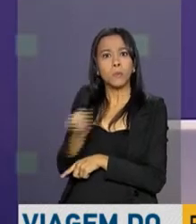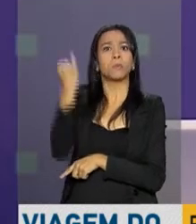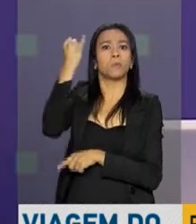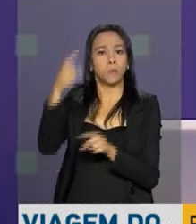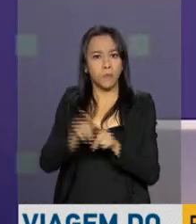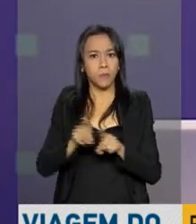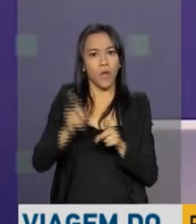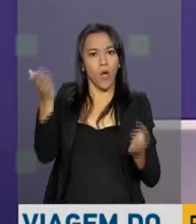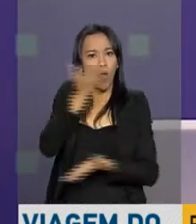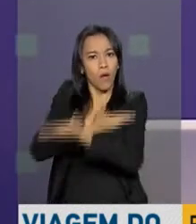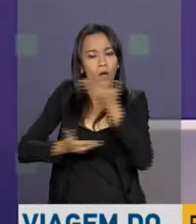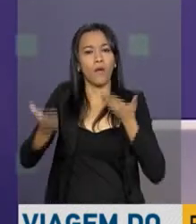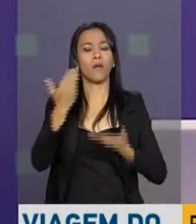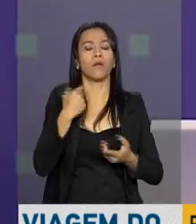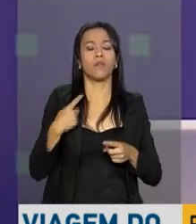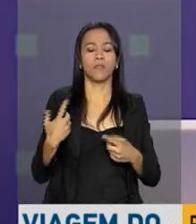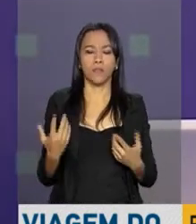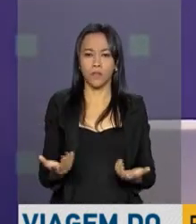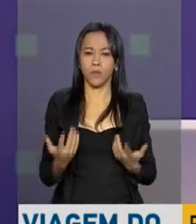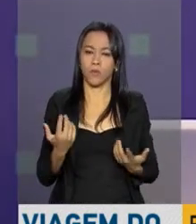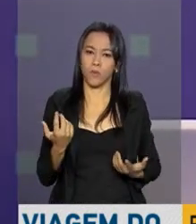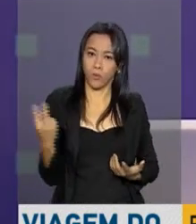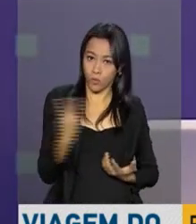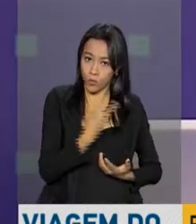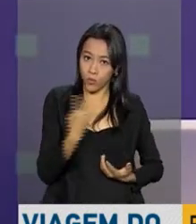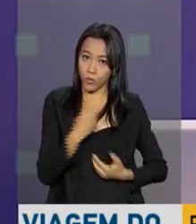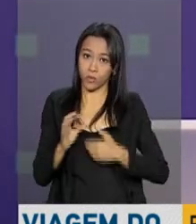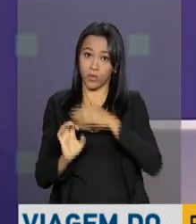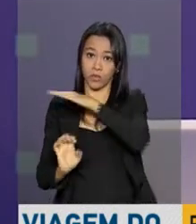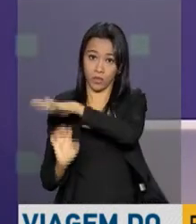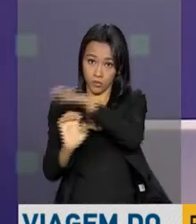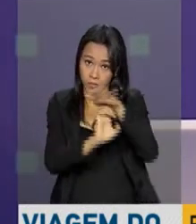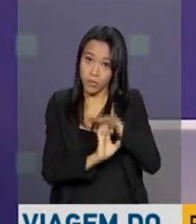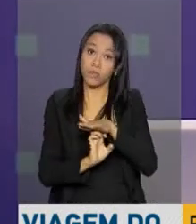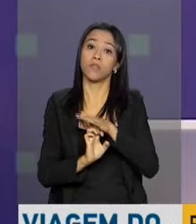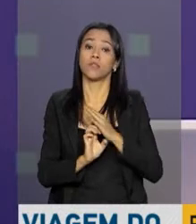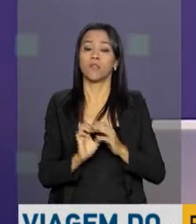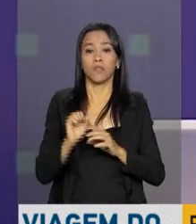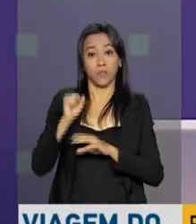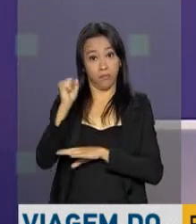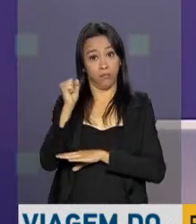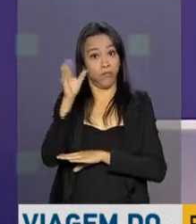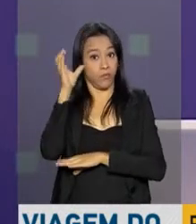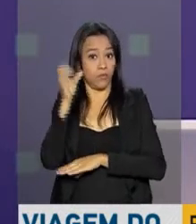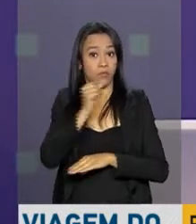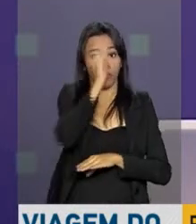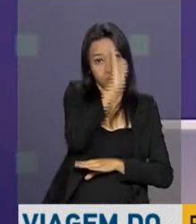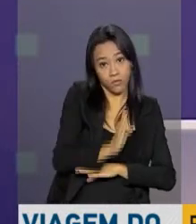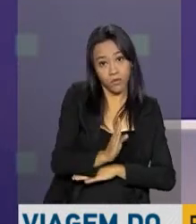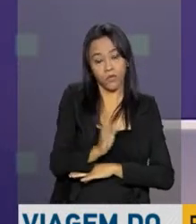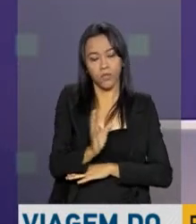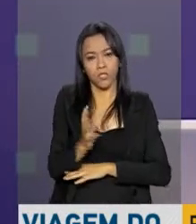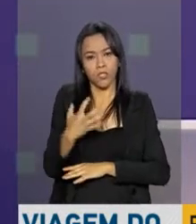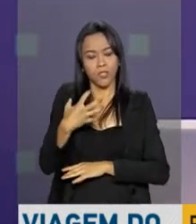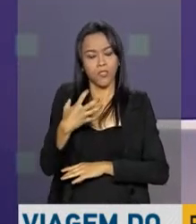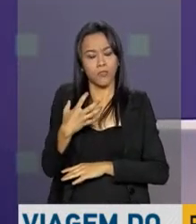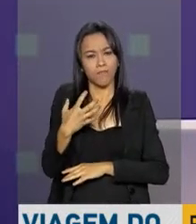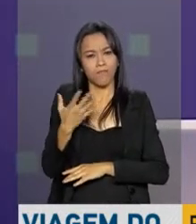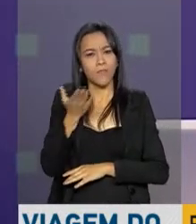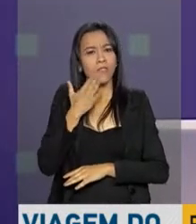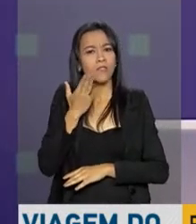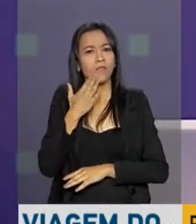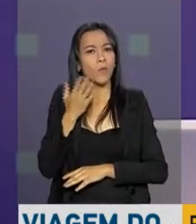protagonismo dos empreendedores brasileiros e chineses faz-se sentir nos números de